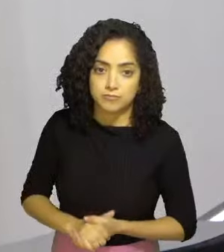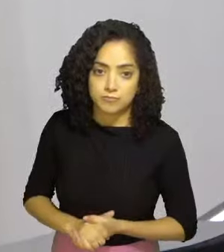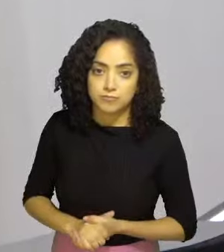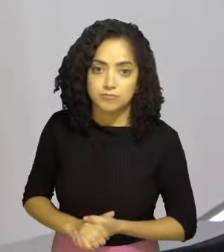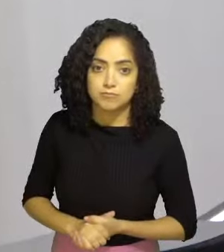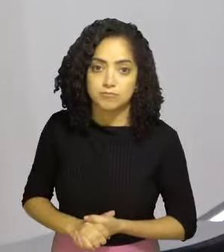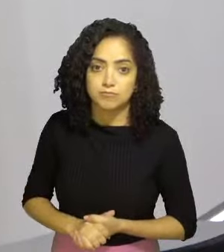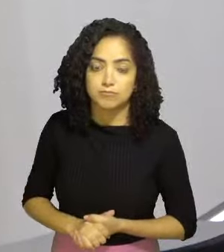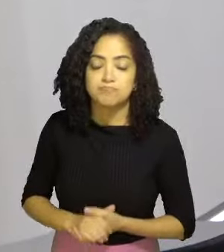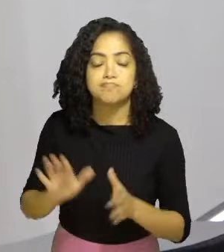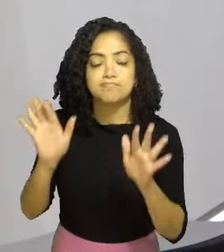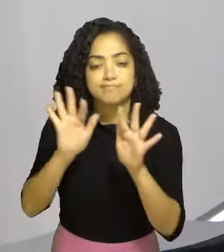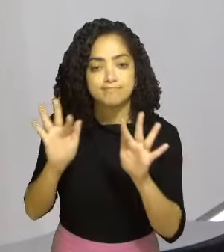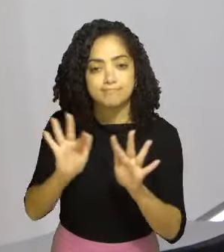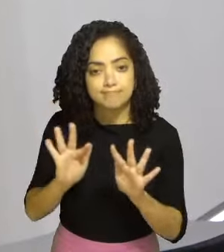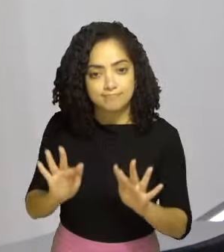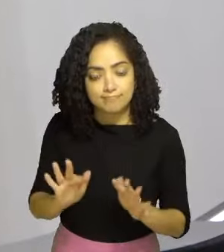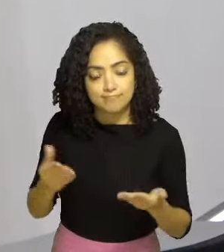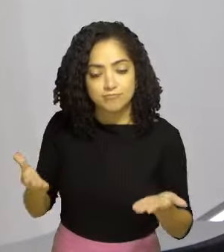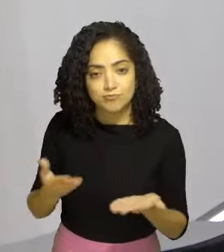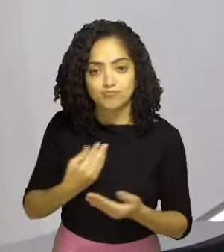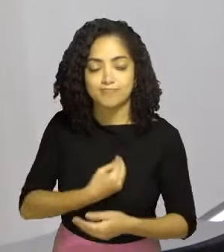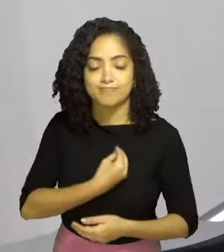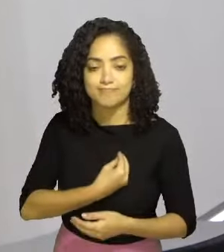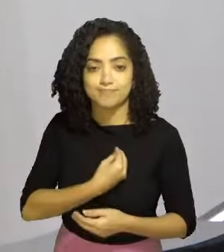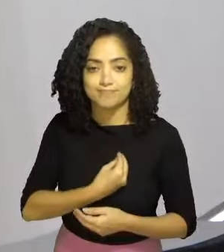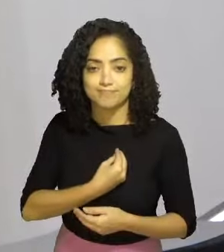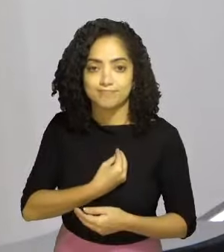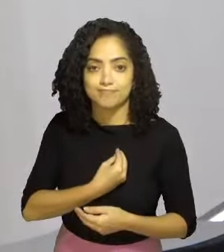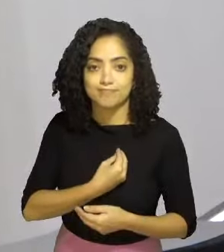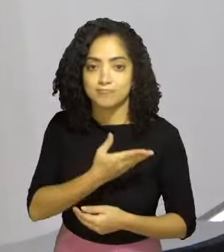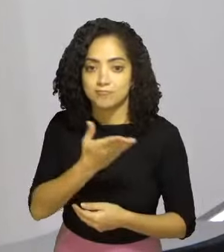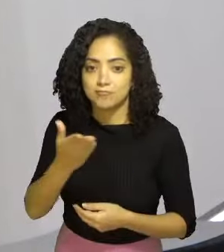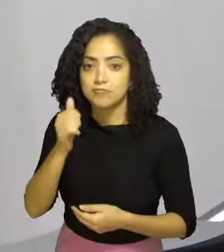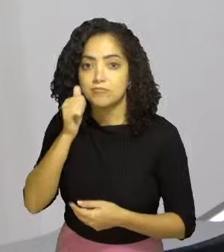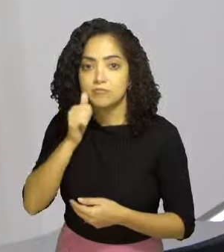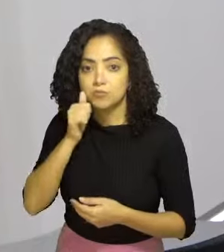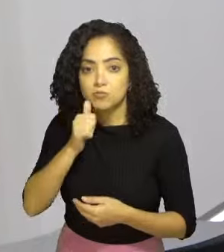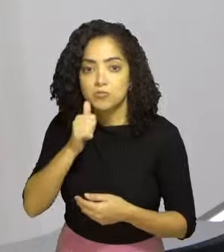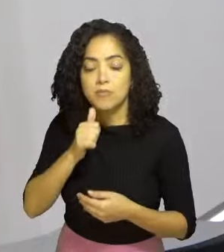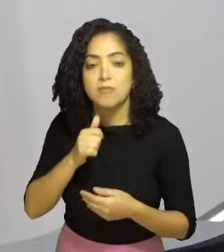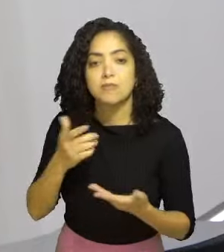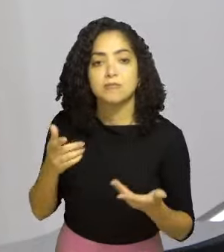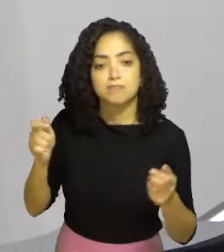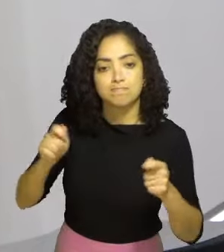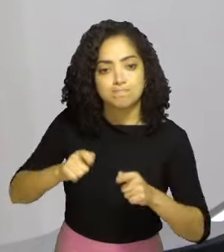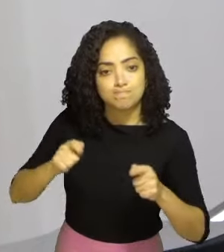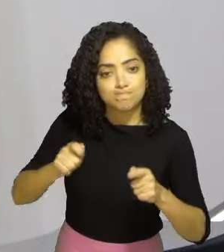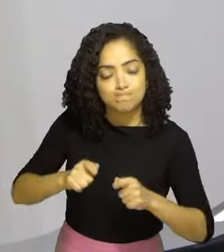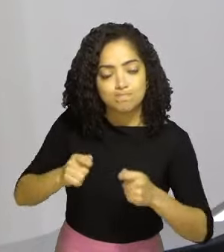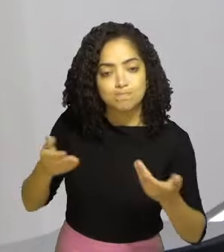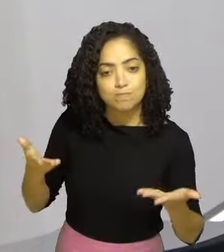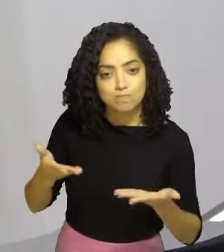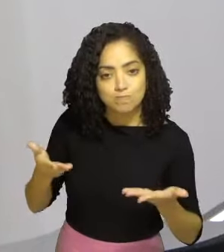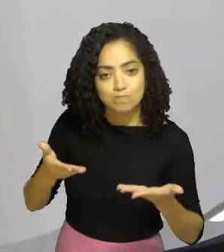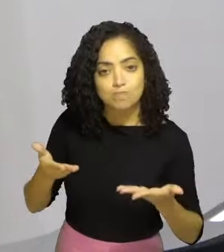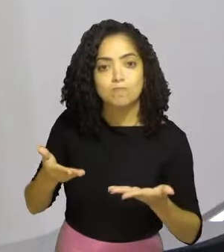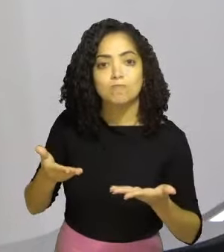Muito, muito feliz de estar aqui entre mulheres tão potentes, hoje